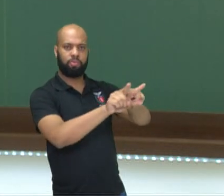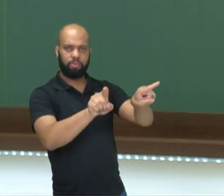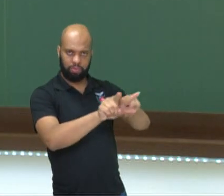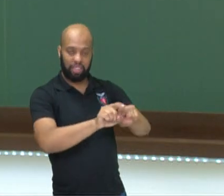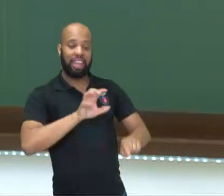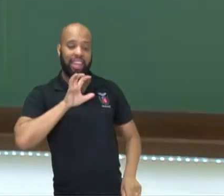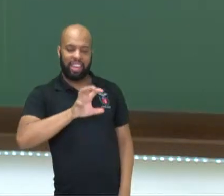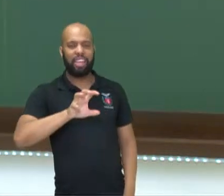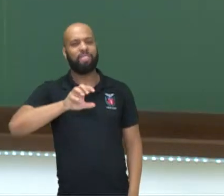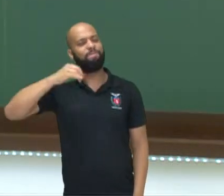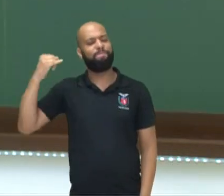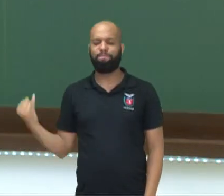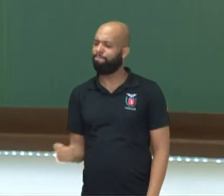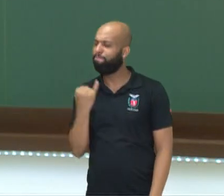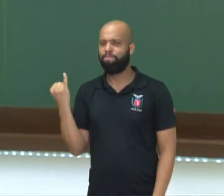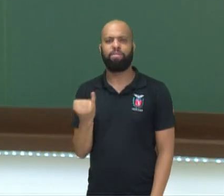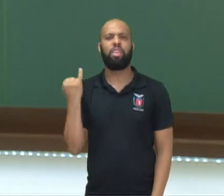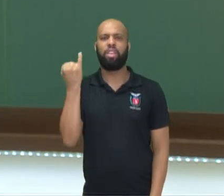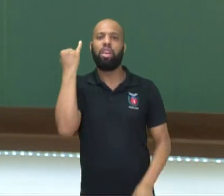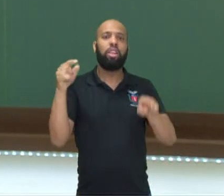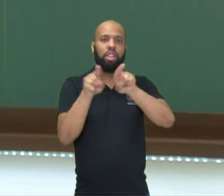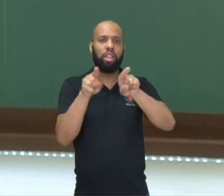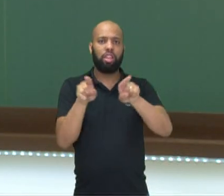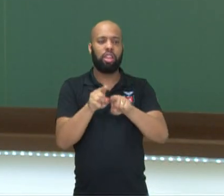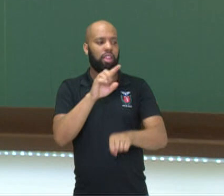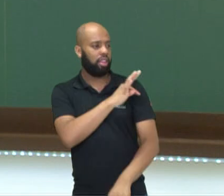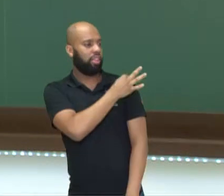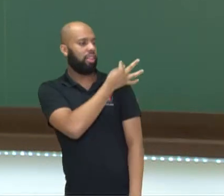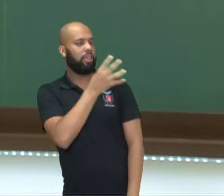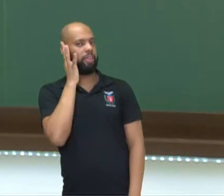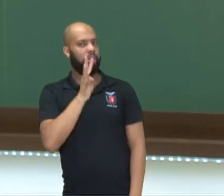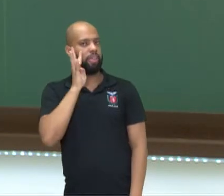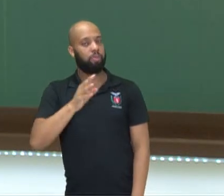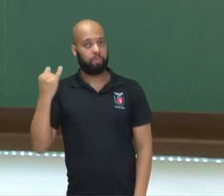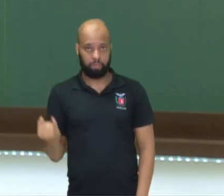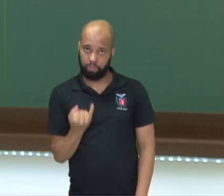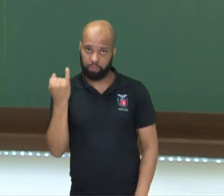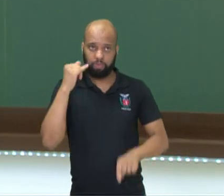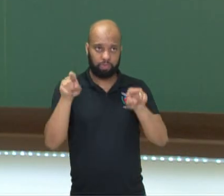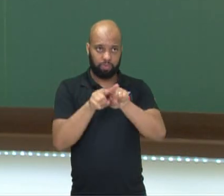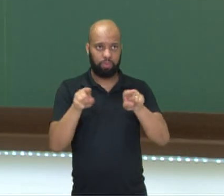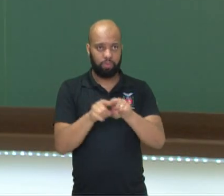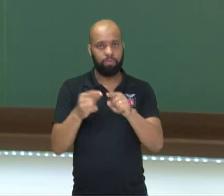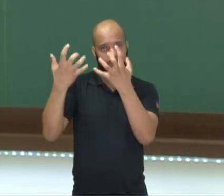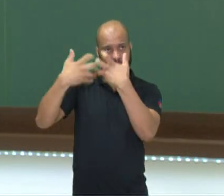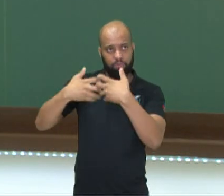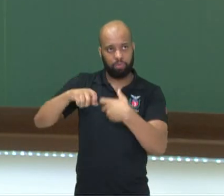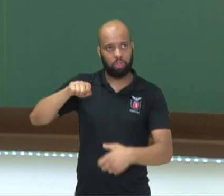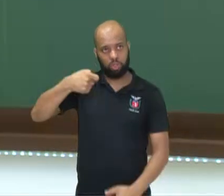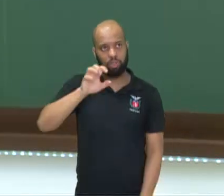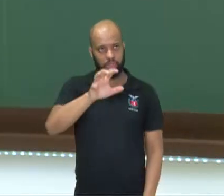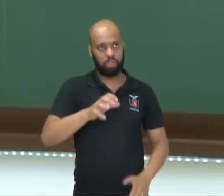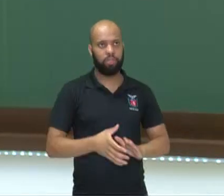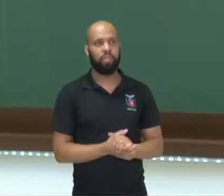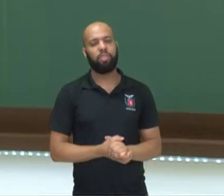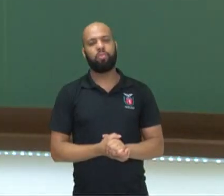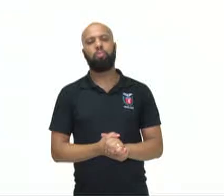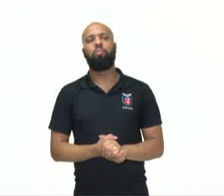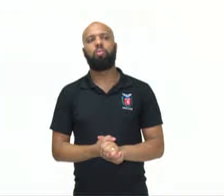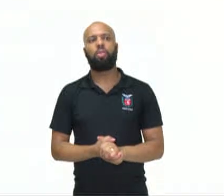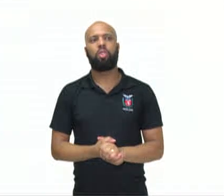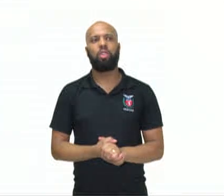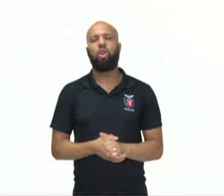outros. Isso é muito importante, então essa é uma técnica bem bacana. Vamos pensar um pouquinho mais sobre ela.